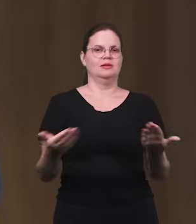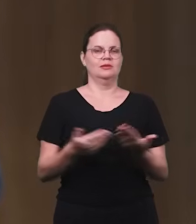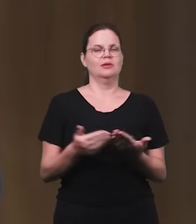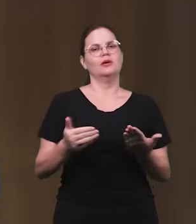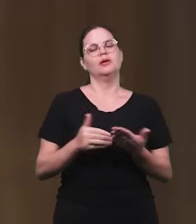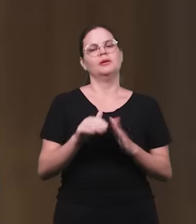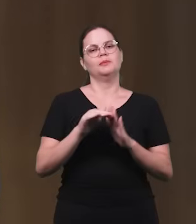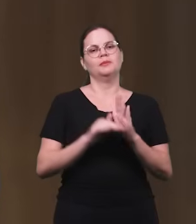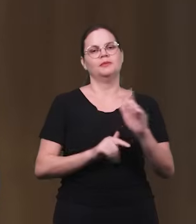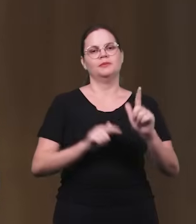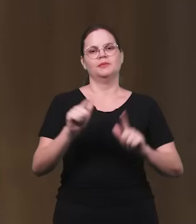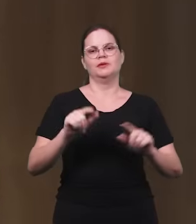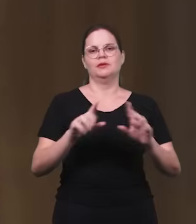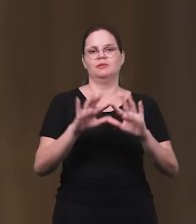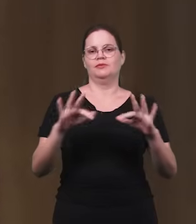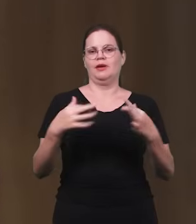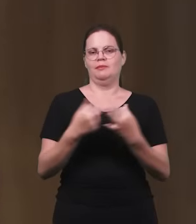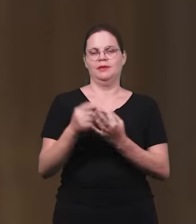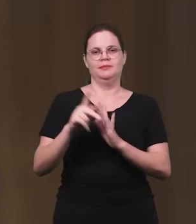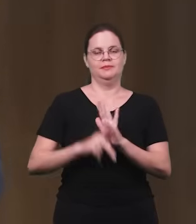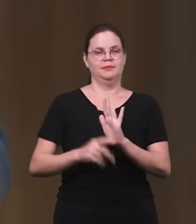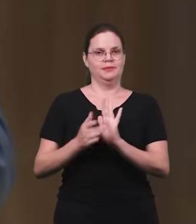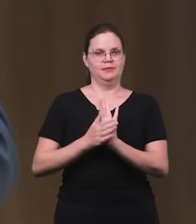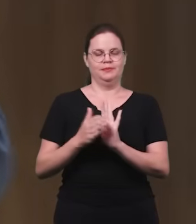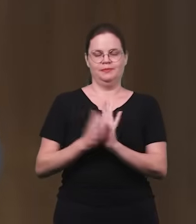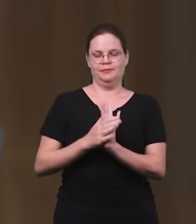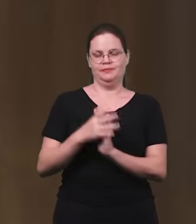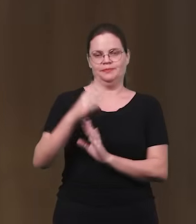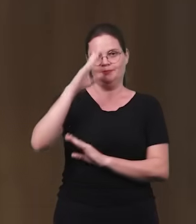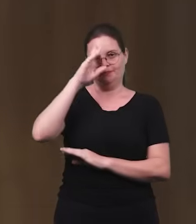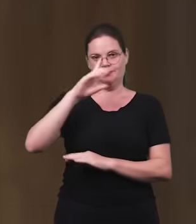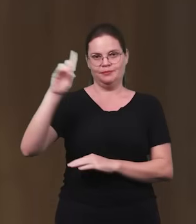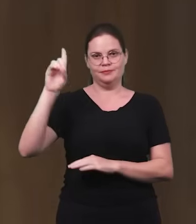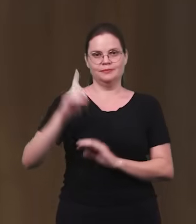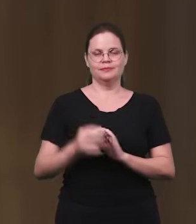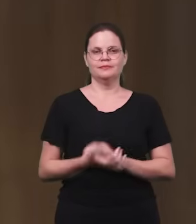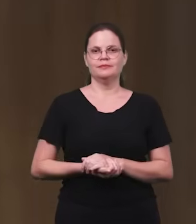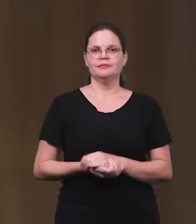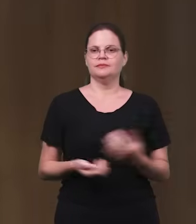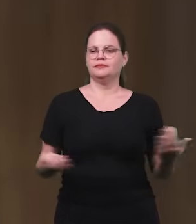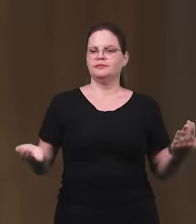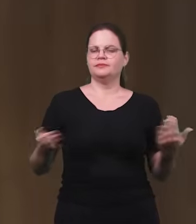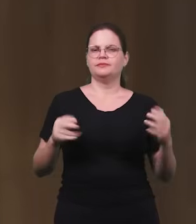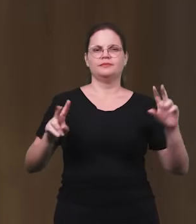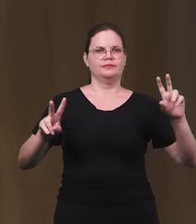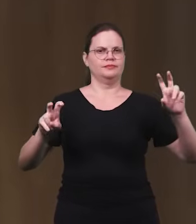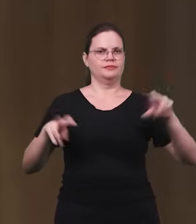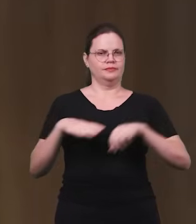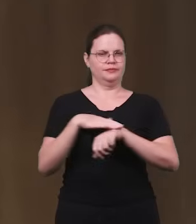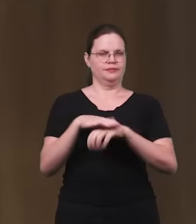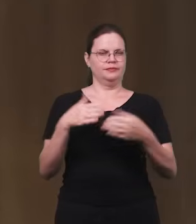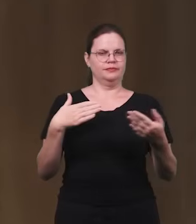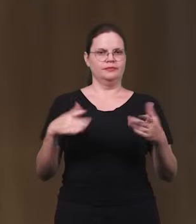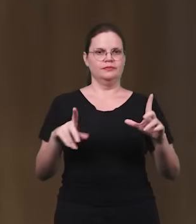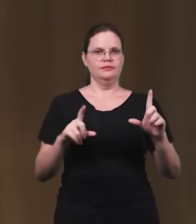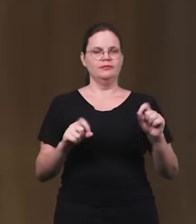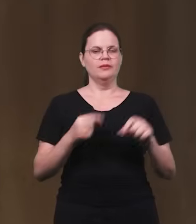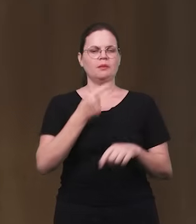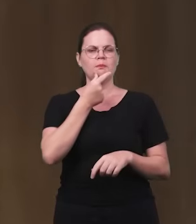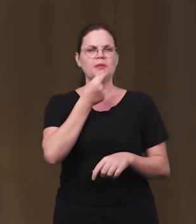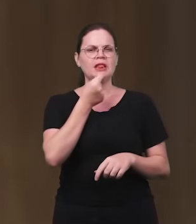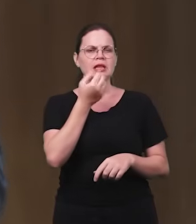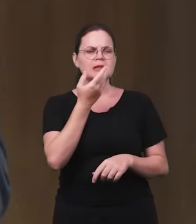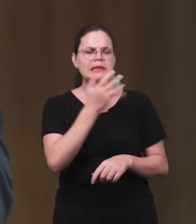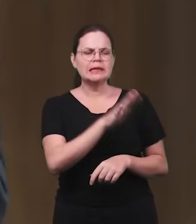um Família, um Projeto de Deus. E hoje o nosso tema será Vinde Meninos.